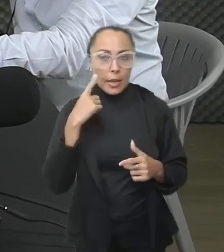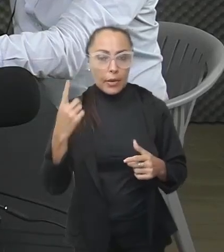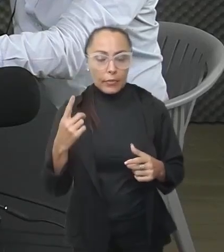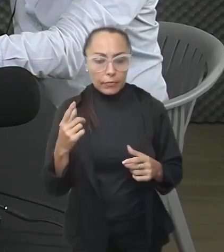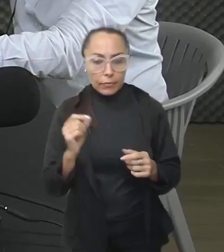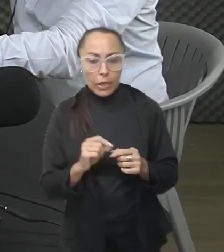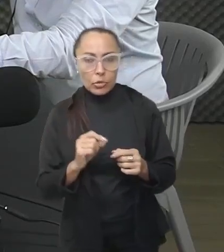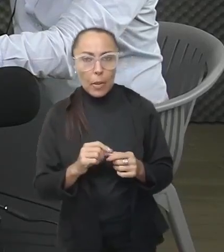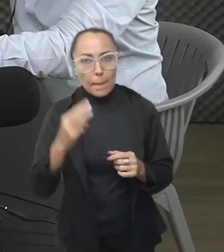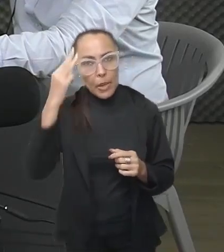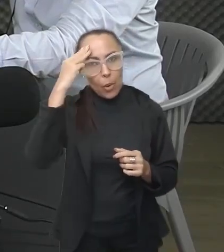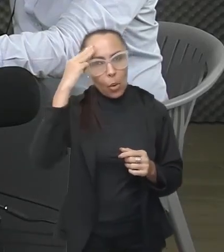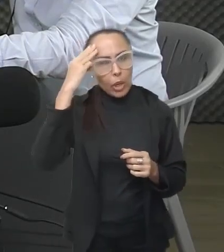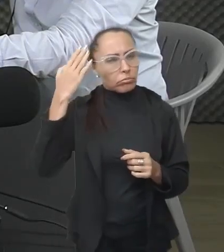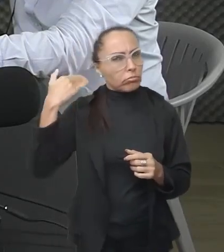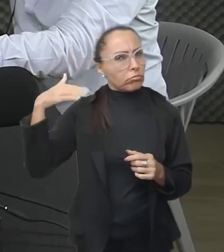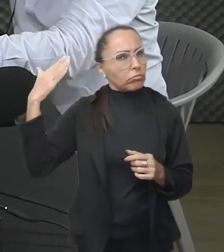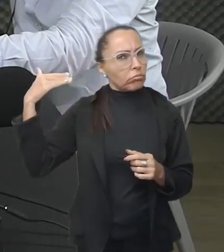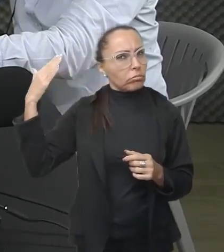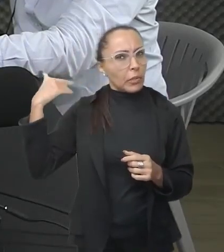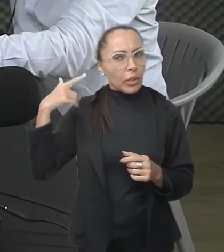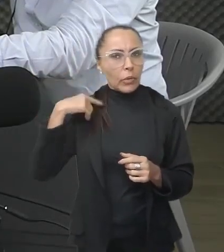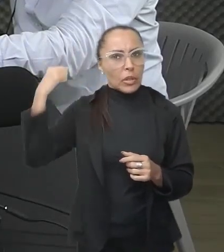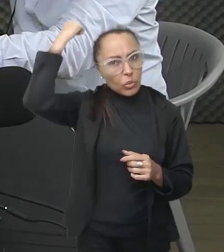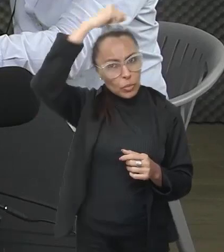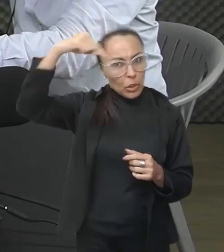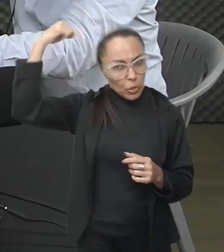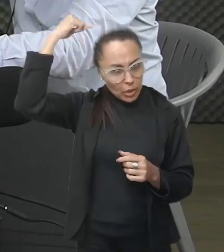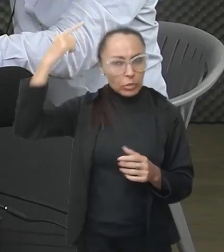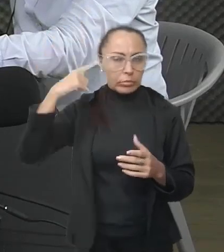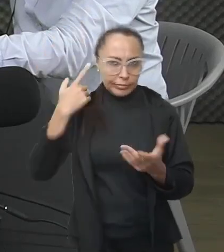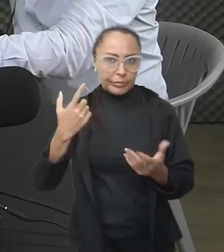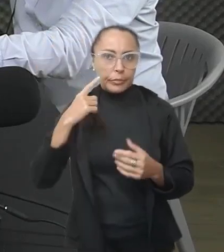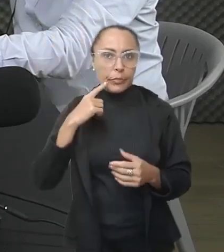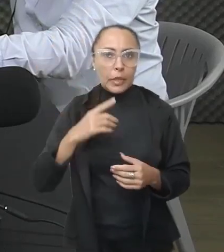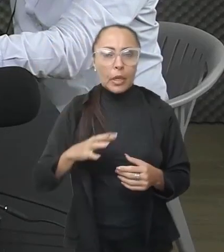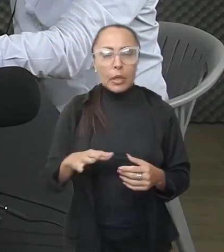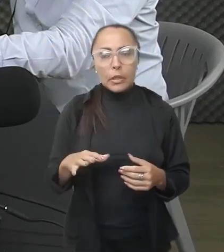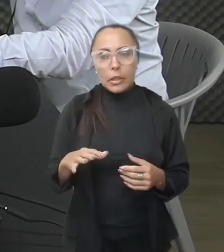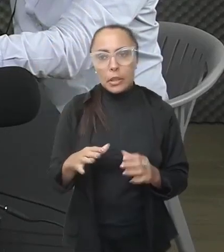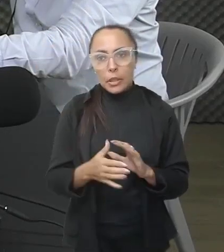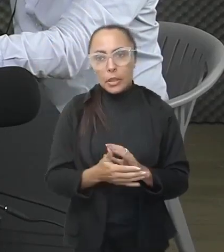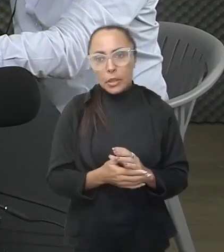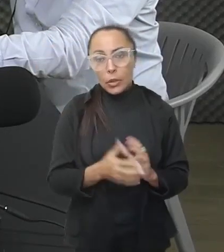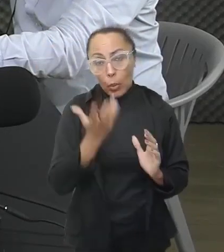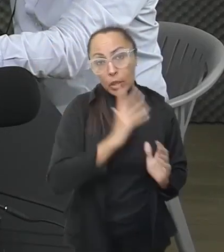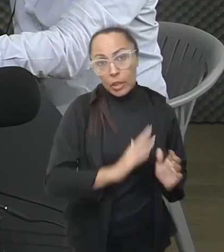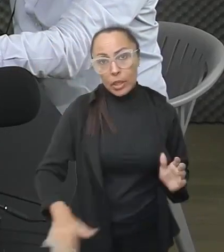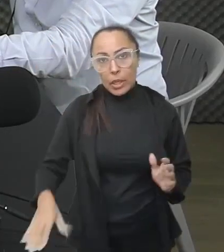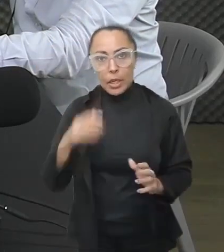faz memória a um caso que aconteceu em Vitória do Espírito Santo, né, de uma criança